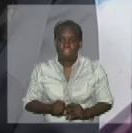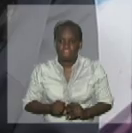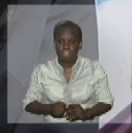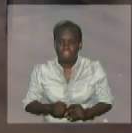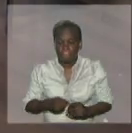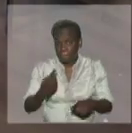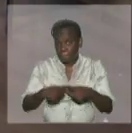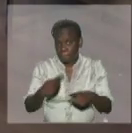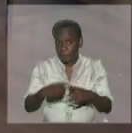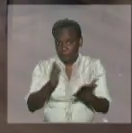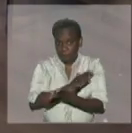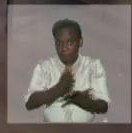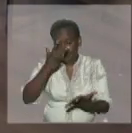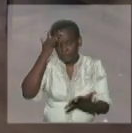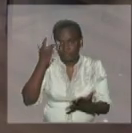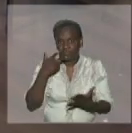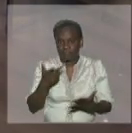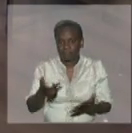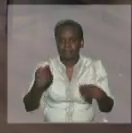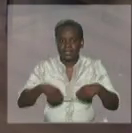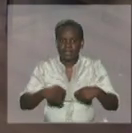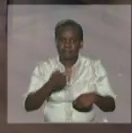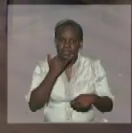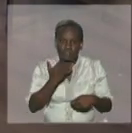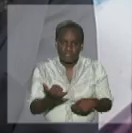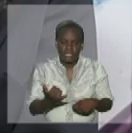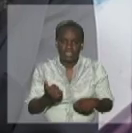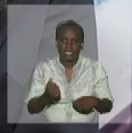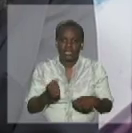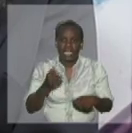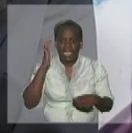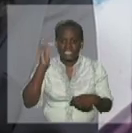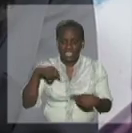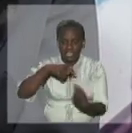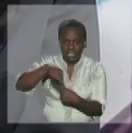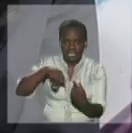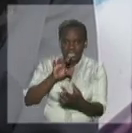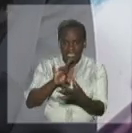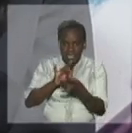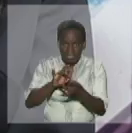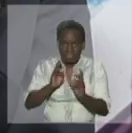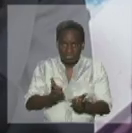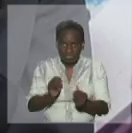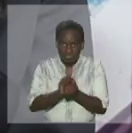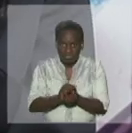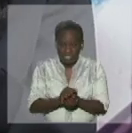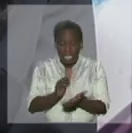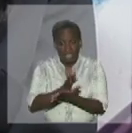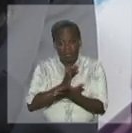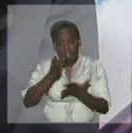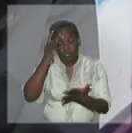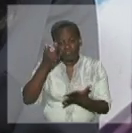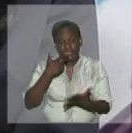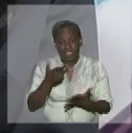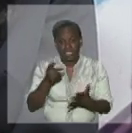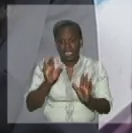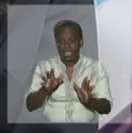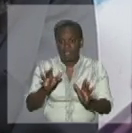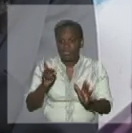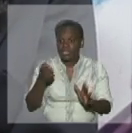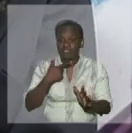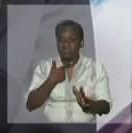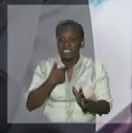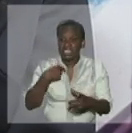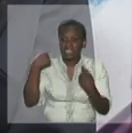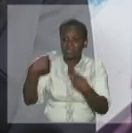gente? Porque algumas pessoas dizem assim, você tem que perdoar e acham que é você conviver, né? Outras pessoas dizem, não, é só